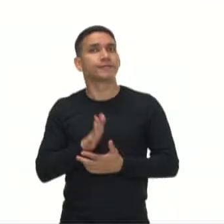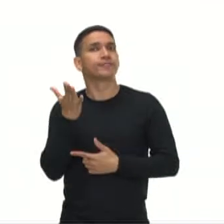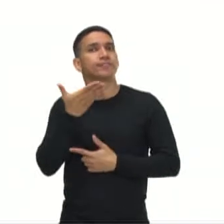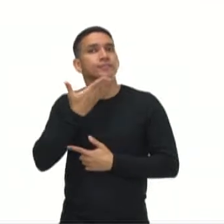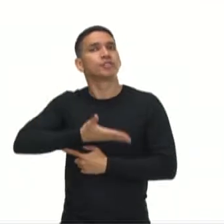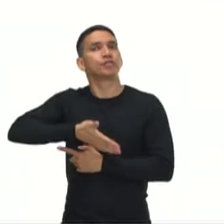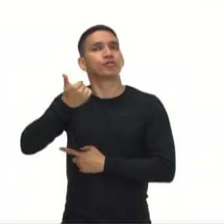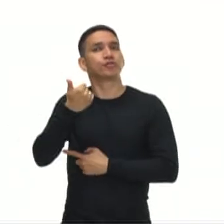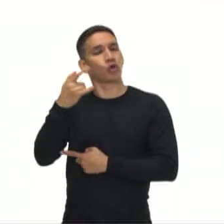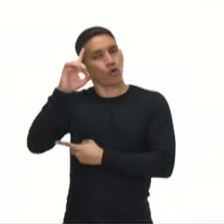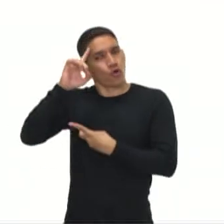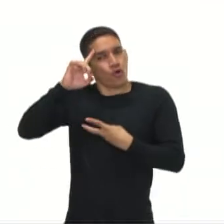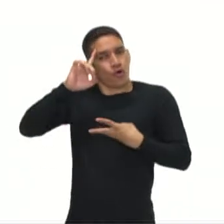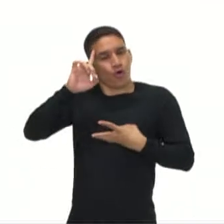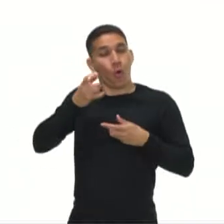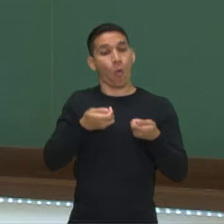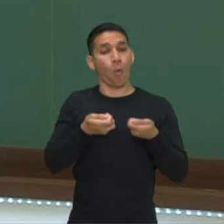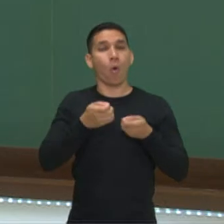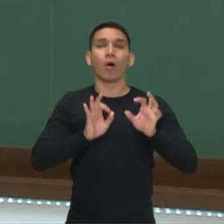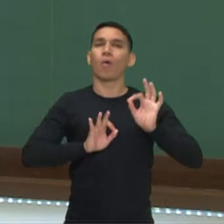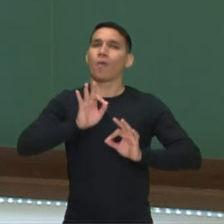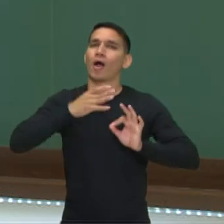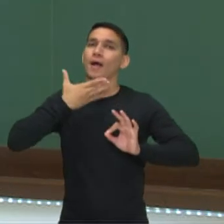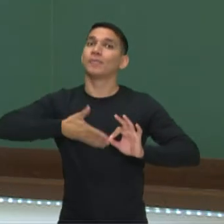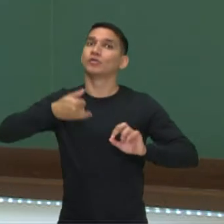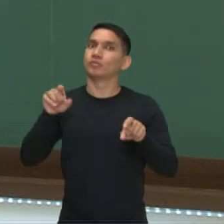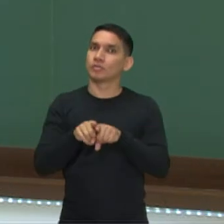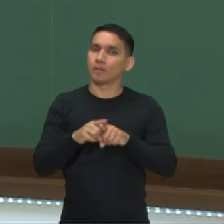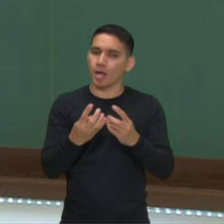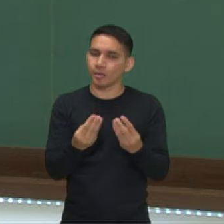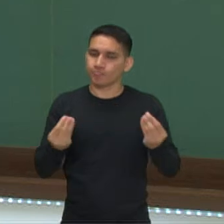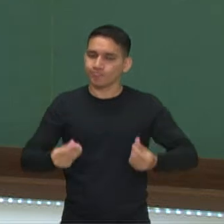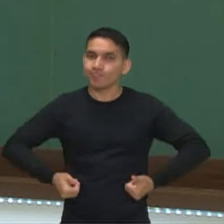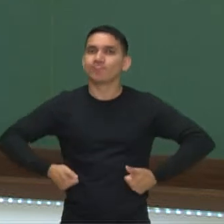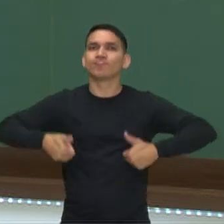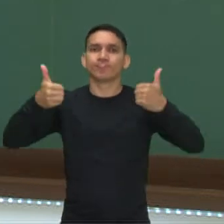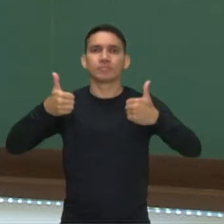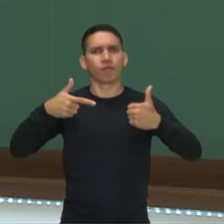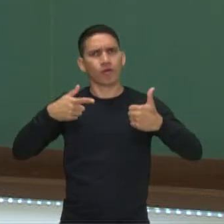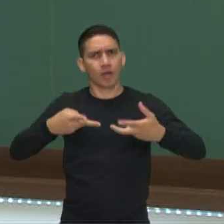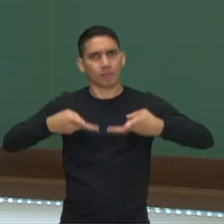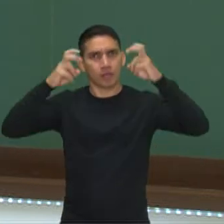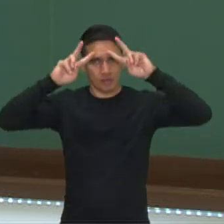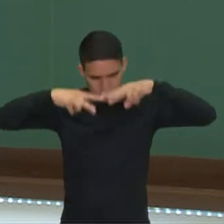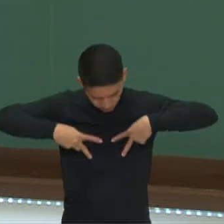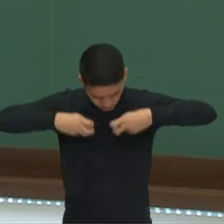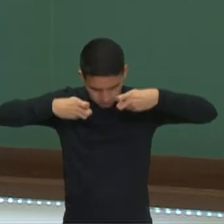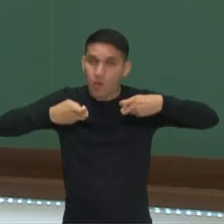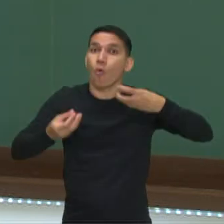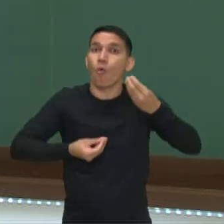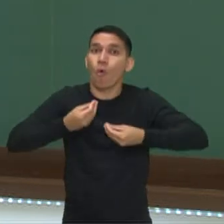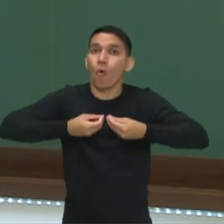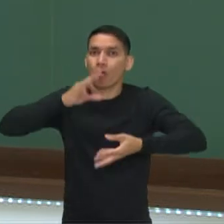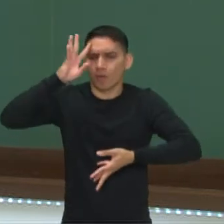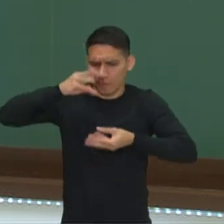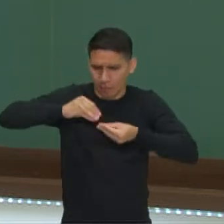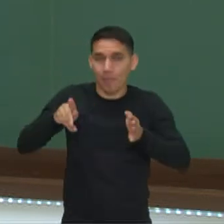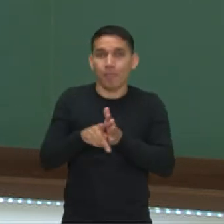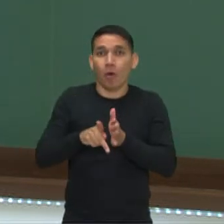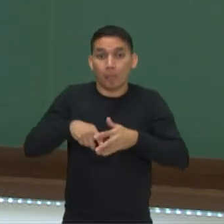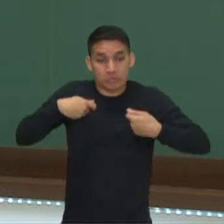rotina mais organizada e produtiva, né? Você se autoconheceu, você fez aquele exercício, né, para entender as suas